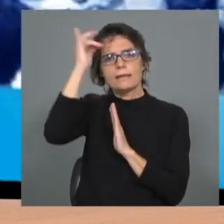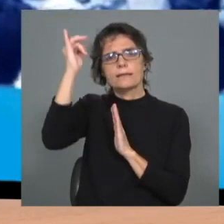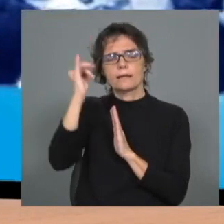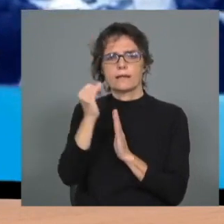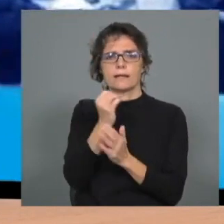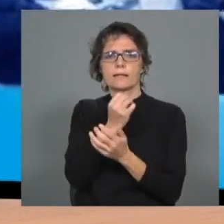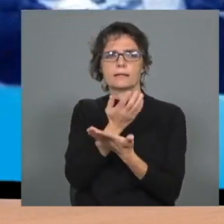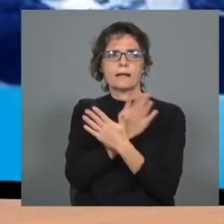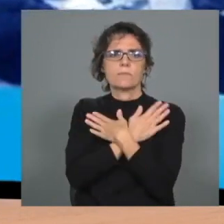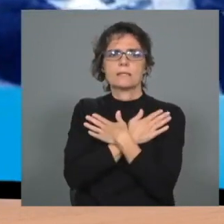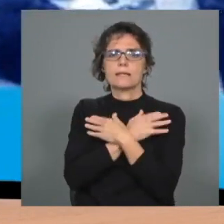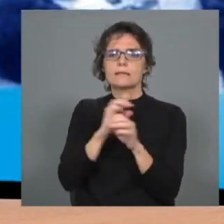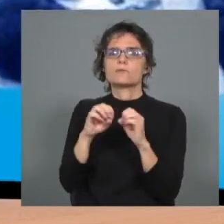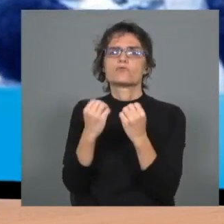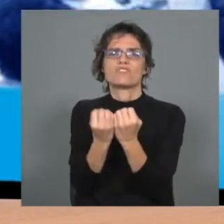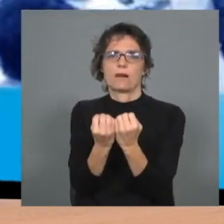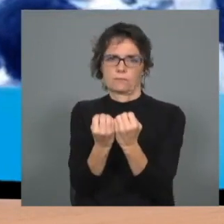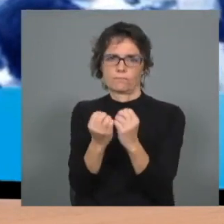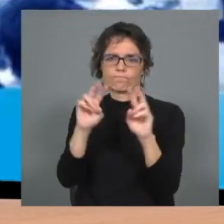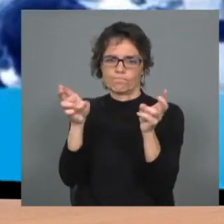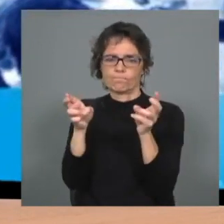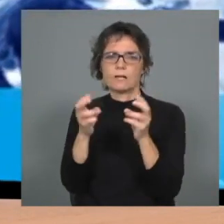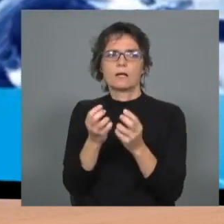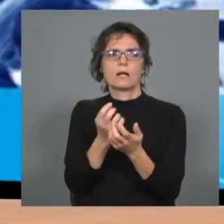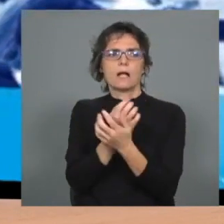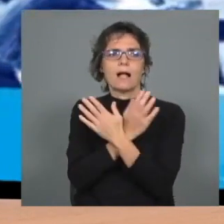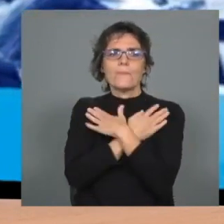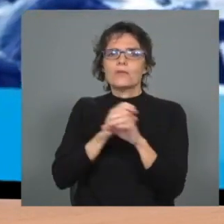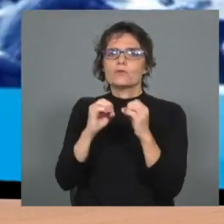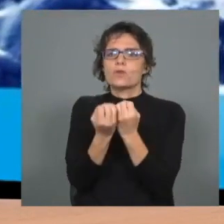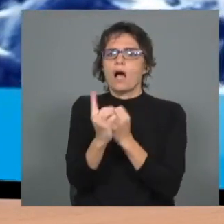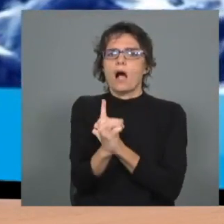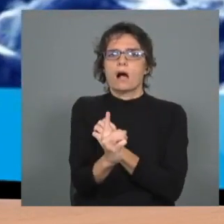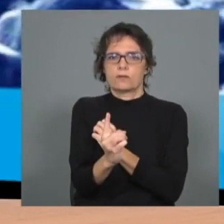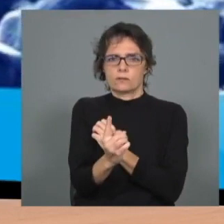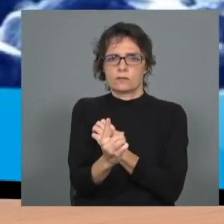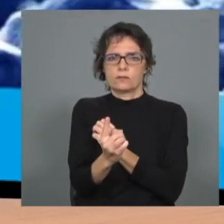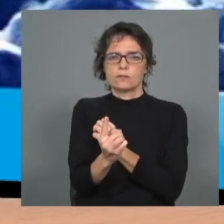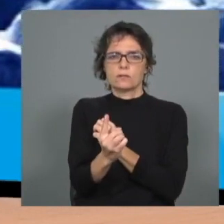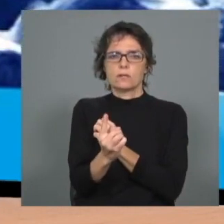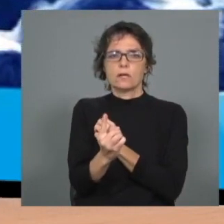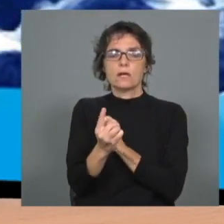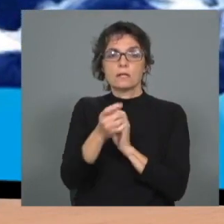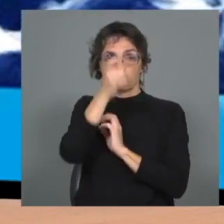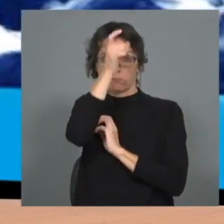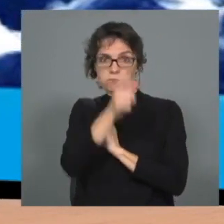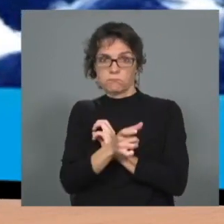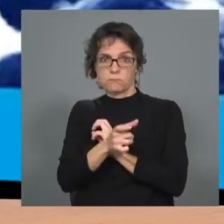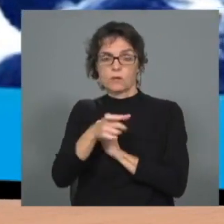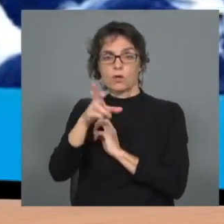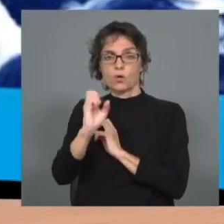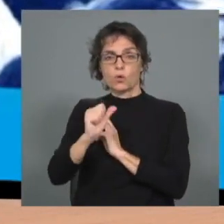social, né? Ela foi extremamente importante. A amizade social, ela começa com um personagem chamado Robert